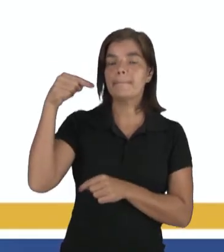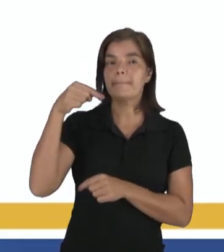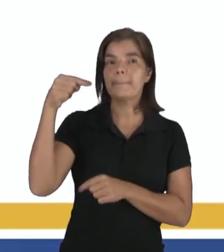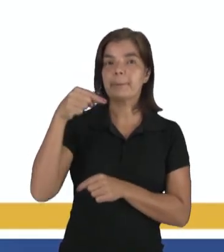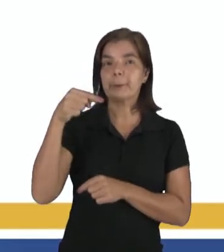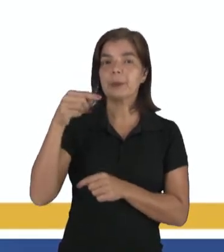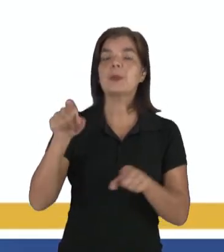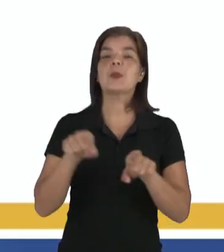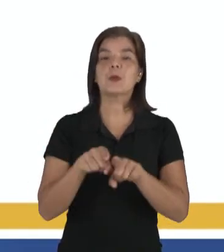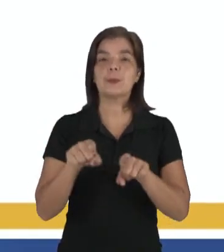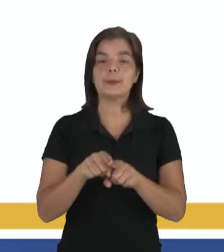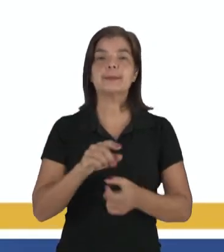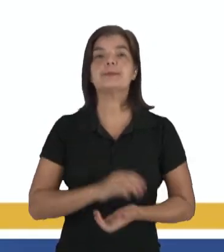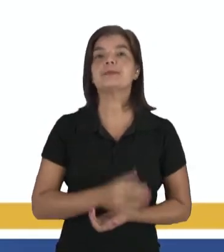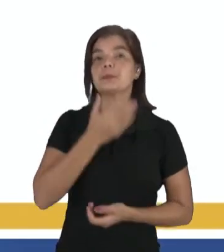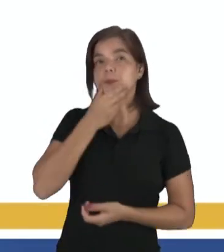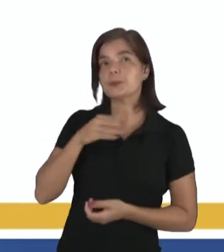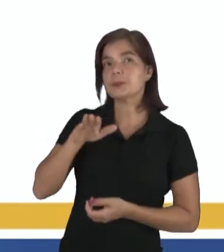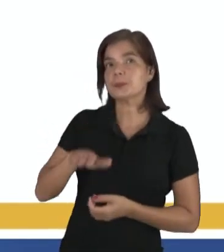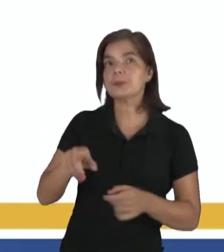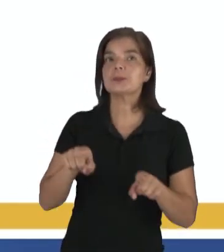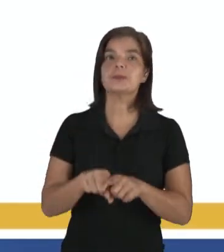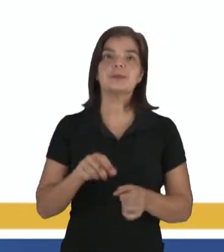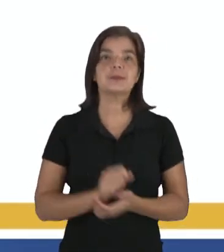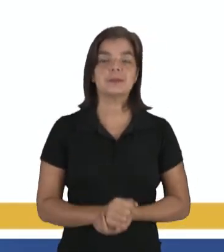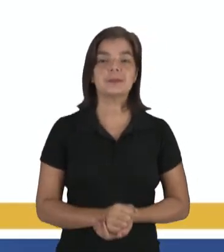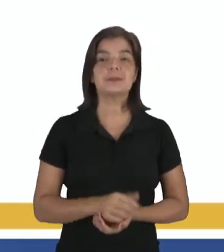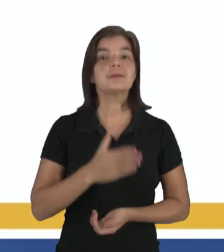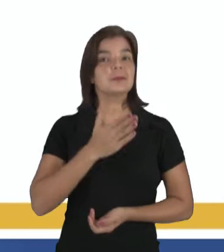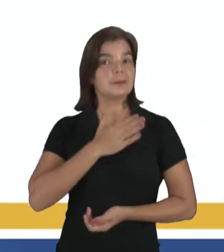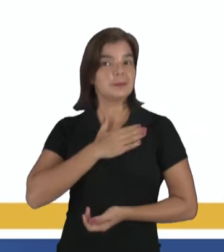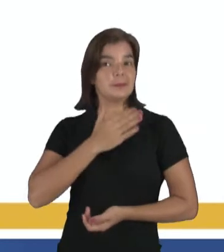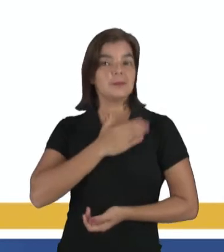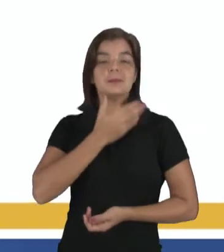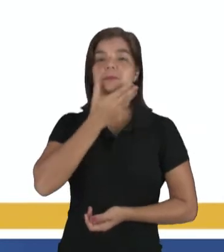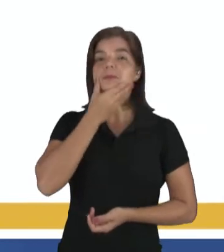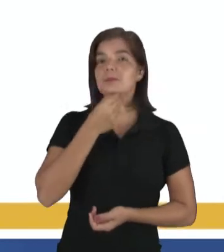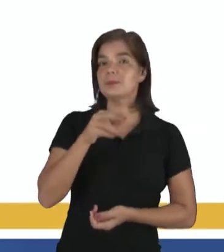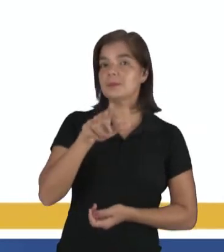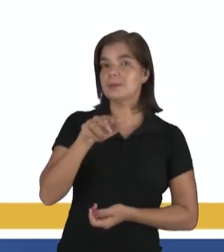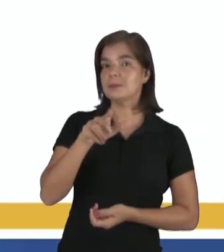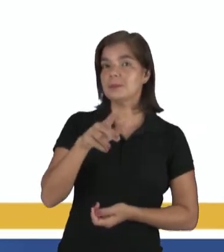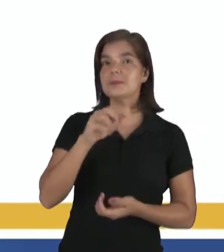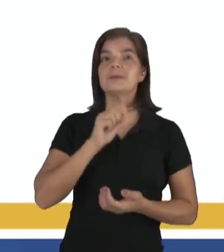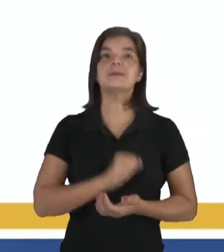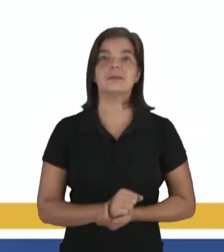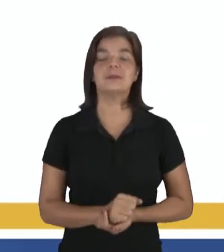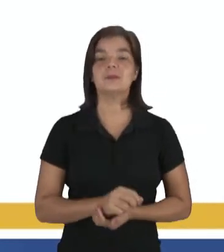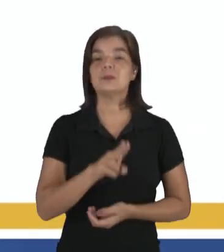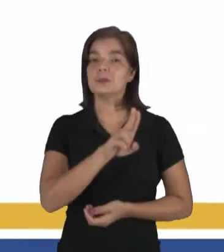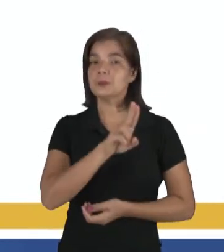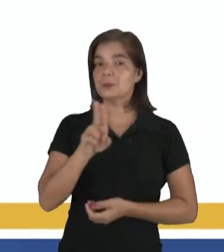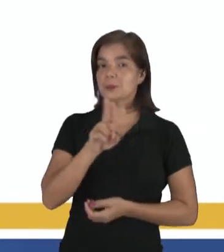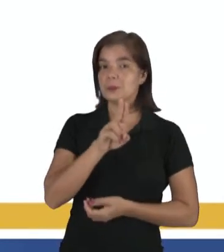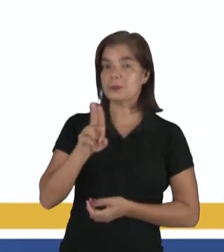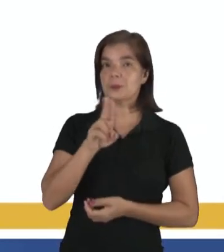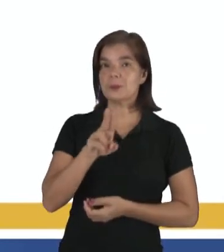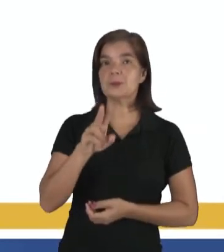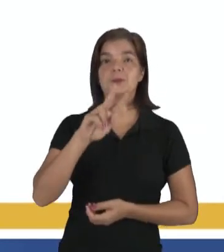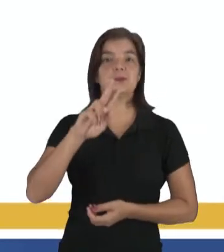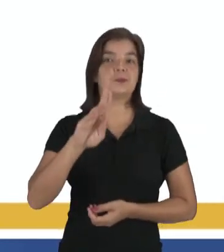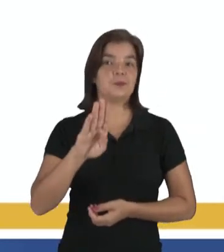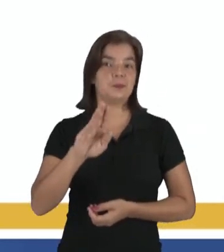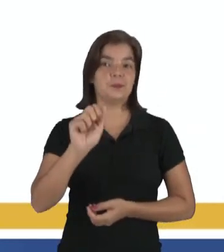a setinha está apontando por Bardi né Rose 10 desenhos My brother is name is board